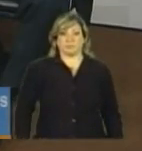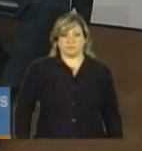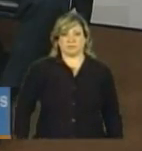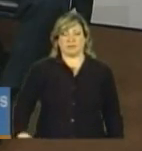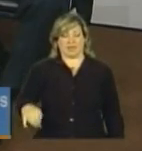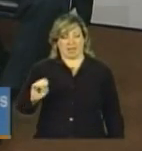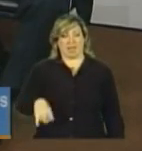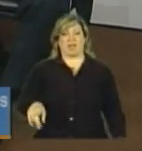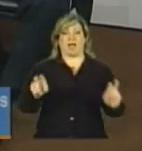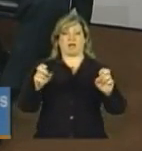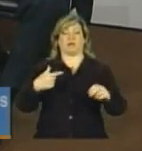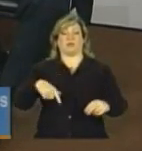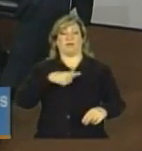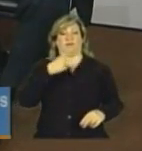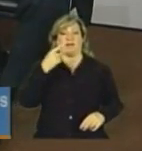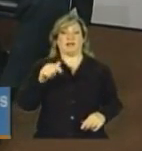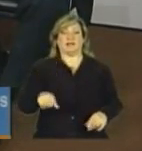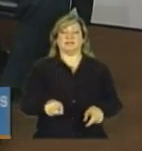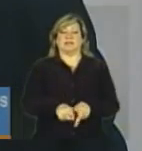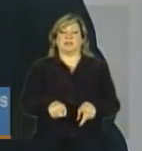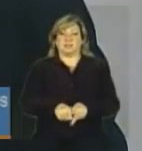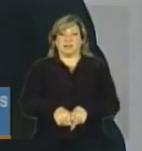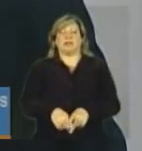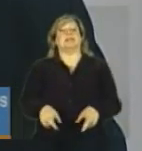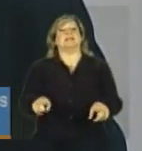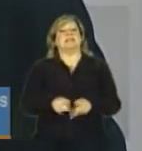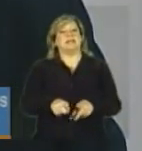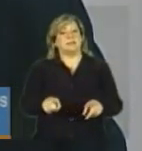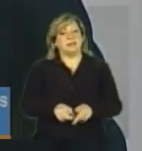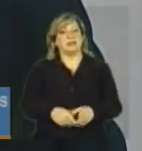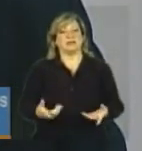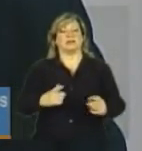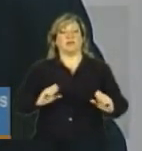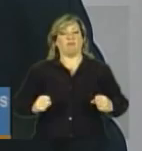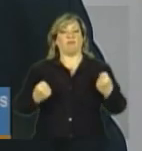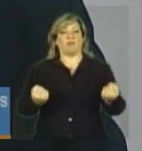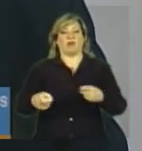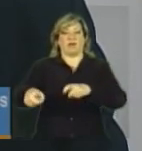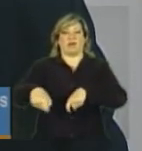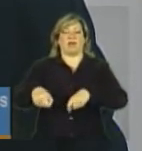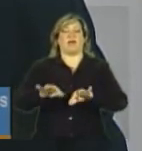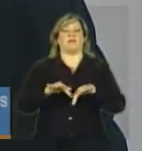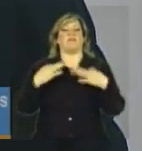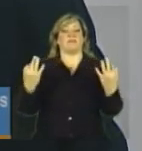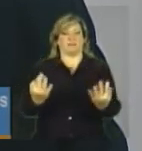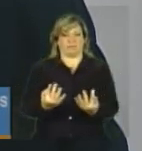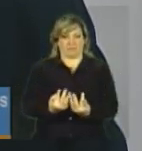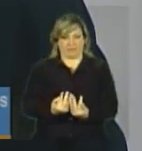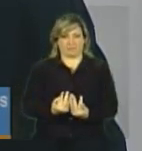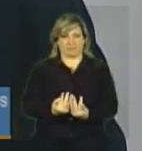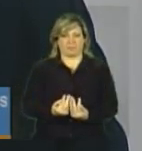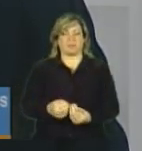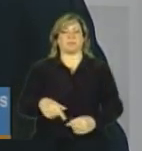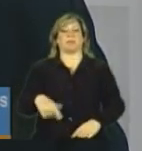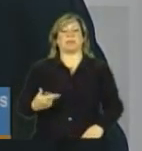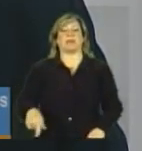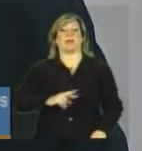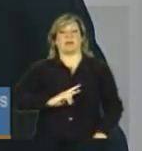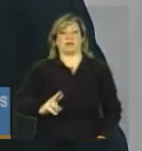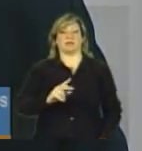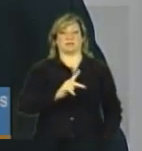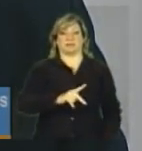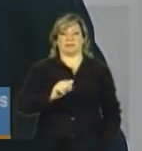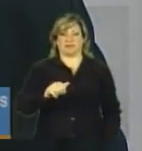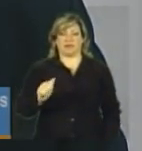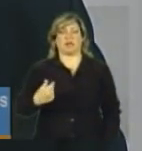estamos tratando aqui também, como também no fortalecimento da agricultura familiar. Então, os resultados do PA nós